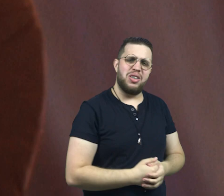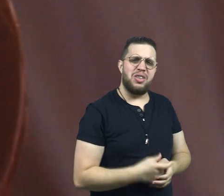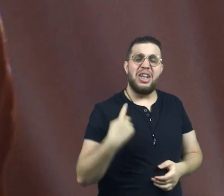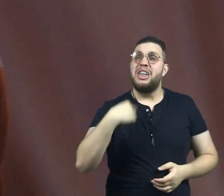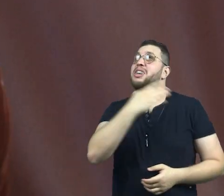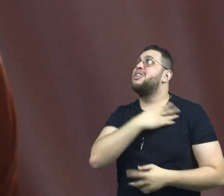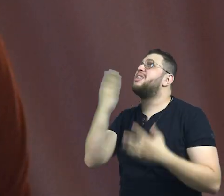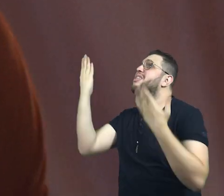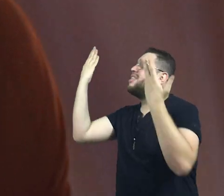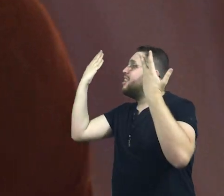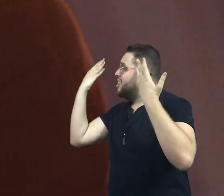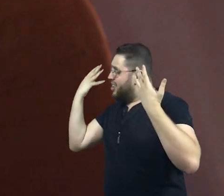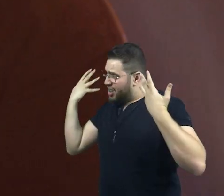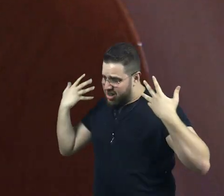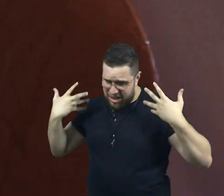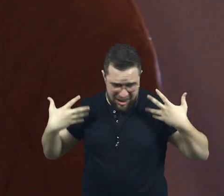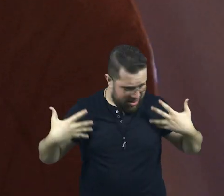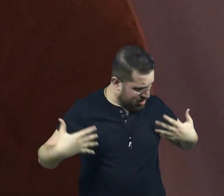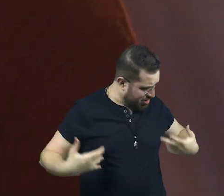Eis-me aqui